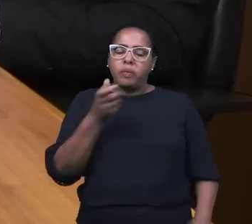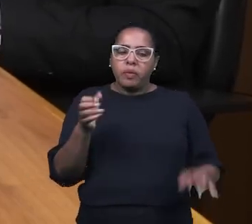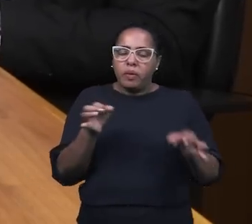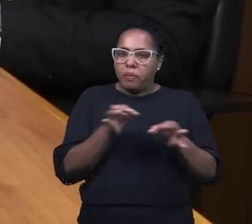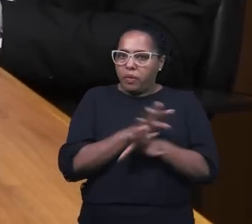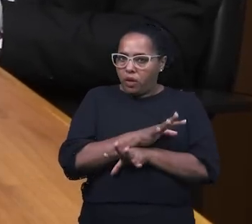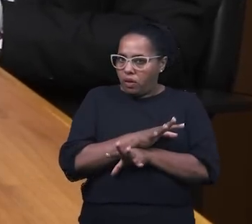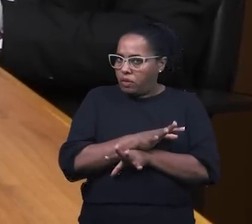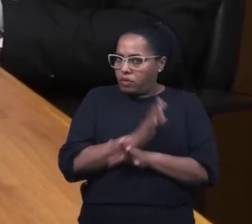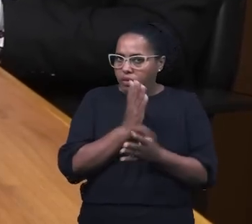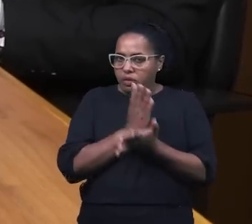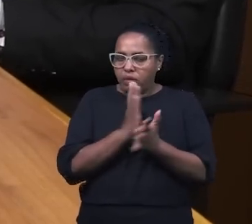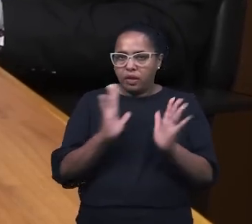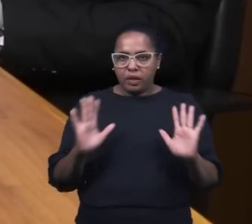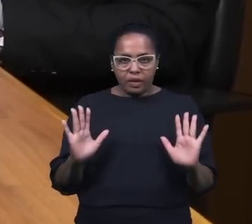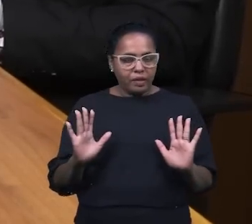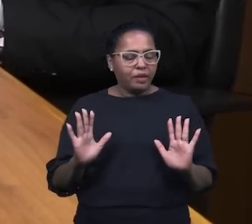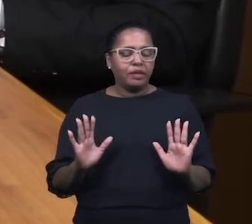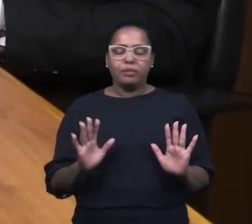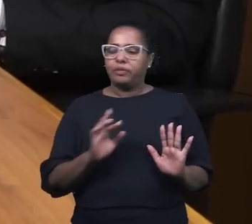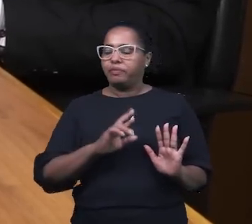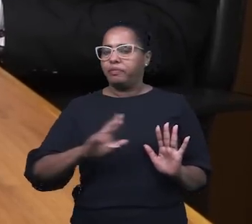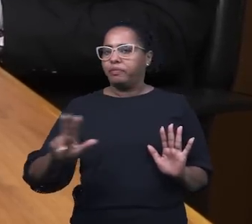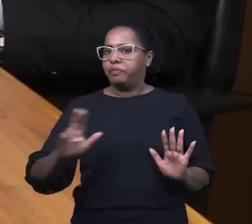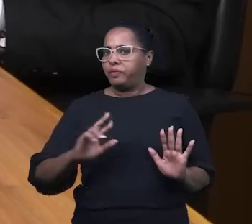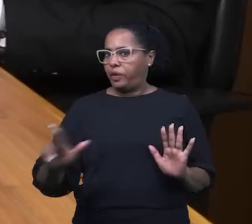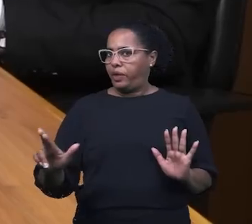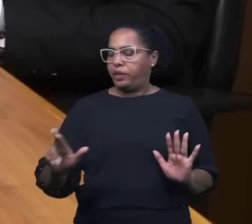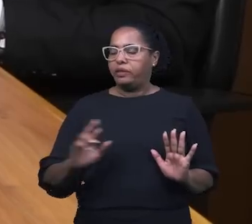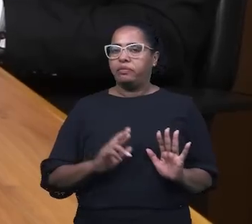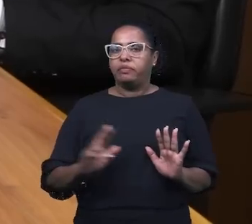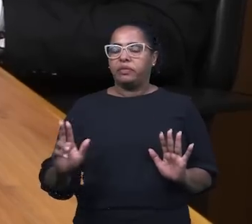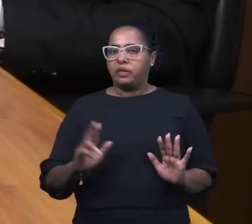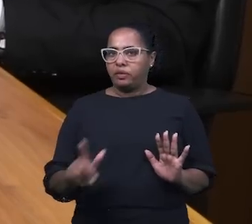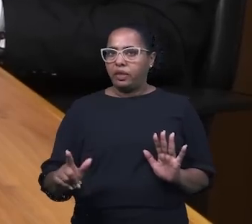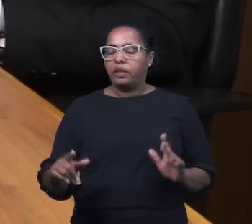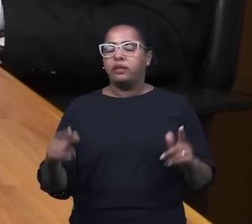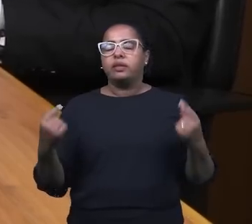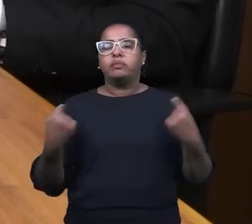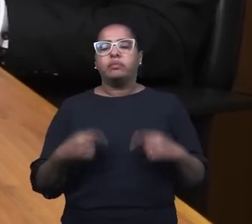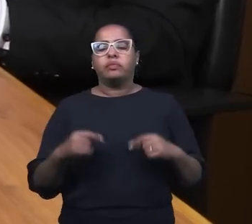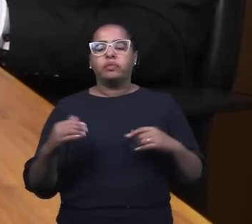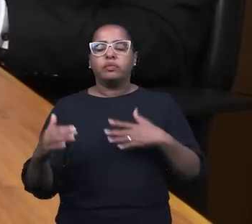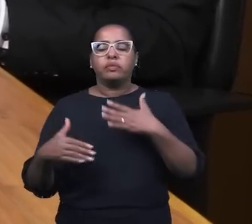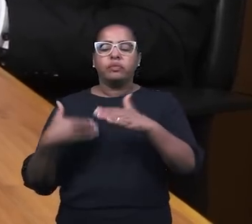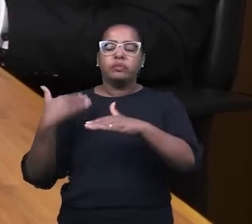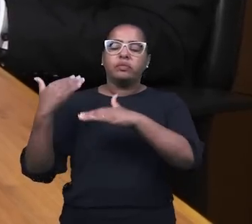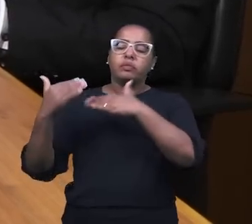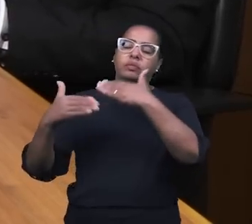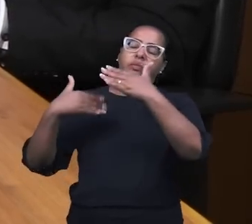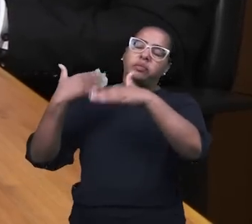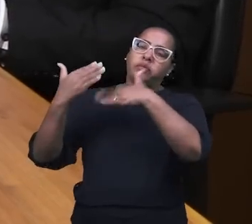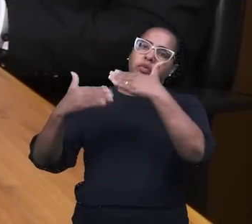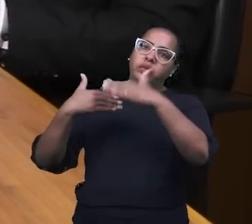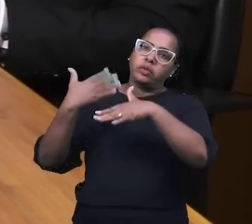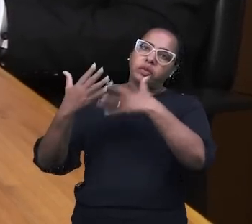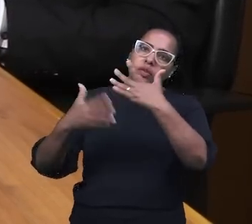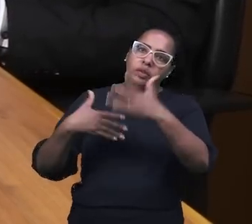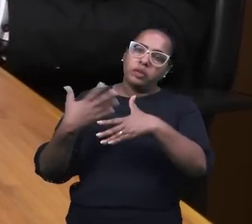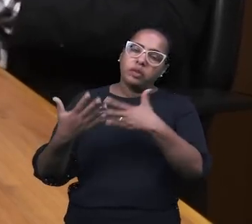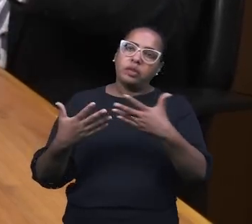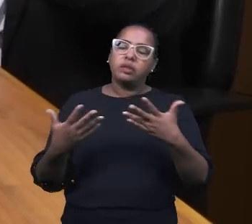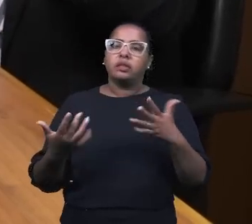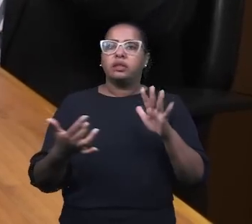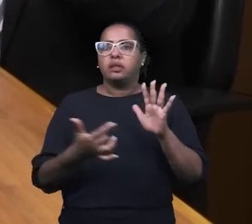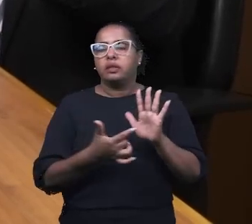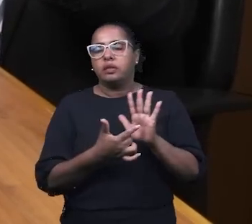gravador e pronto, né? Não é bem assim. Não é bem assim. Não. Você tem todo um processo, né? Como você falou,